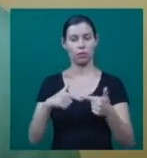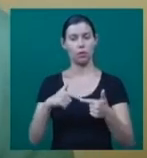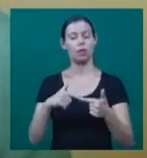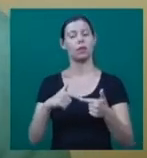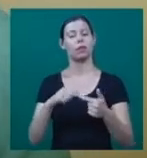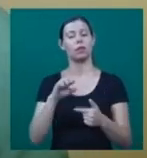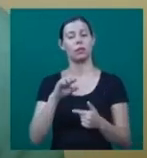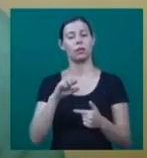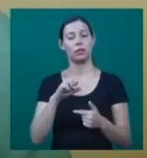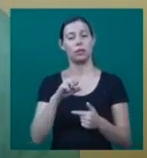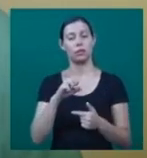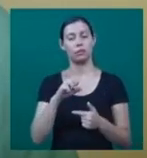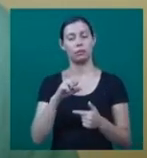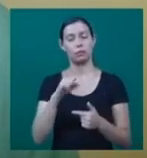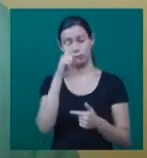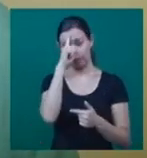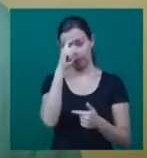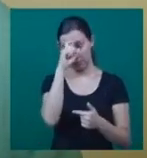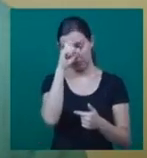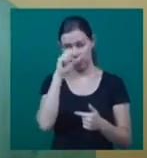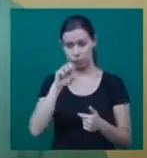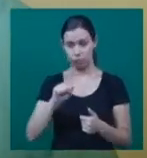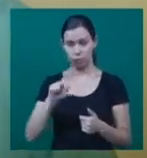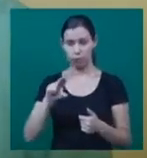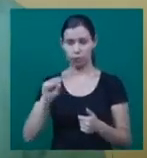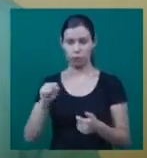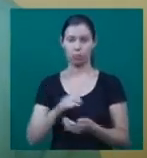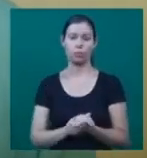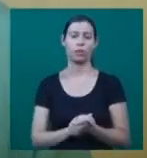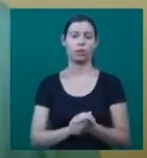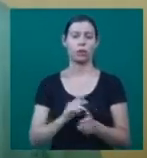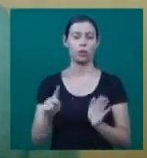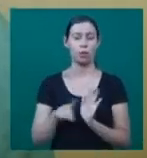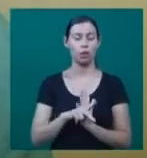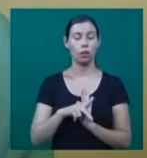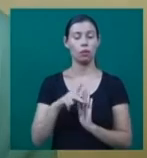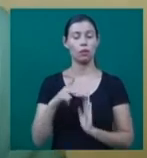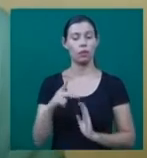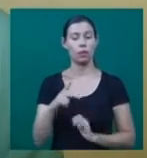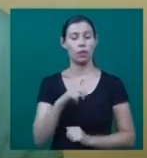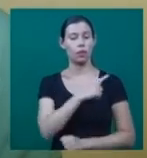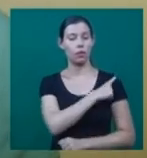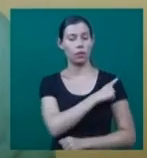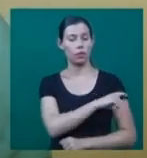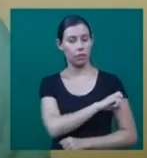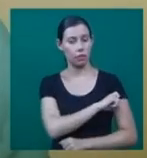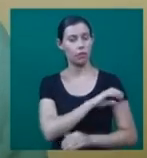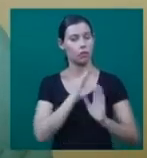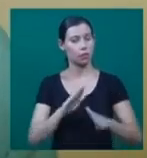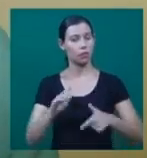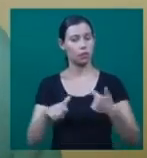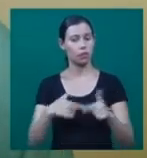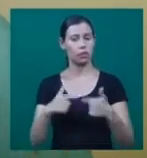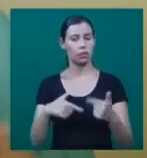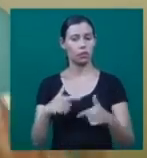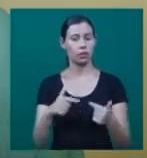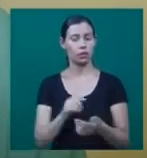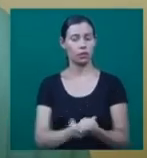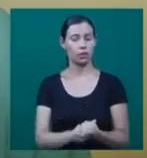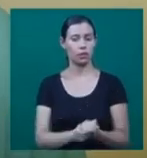pelo SUS. O curso é específico para esse público, para enfermeiras que já atuam em maternidades credenciadas do